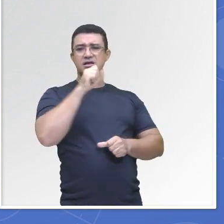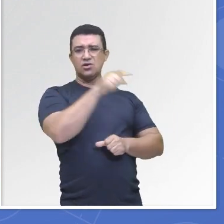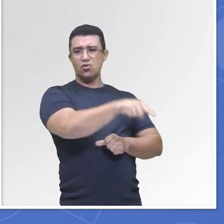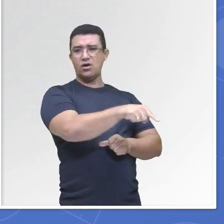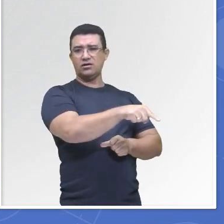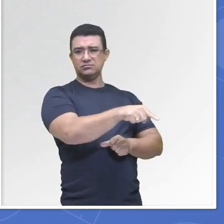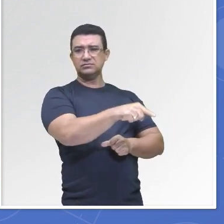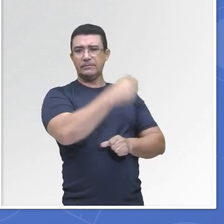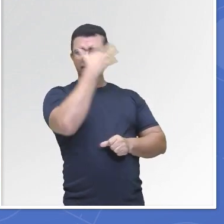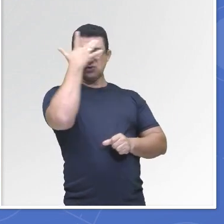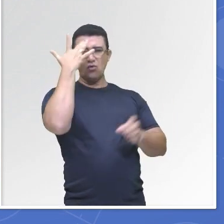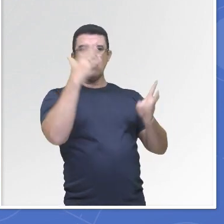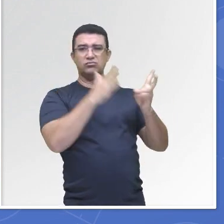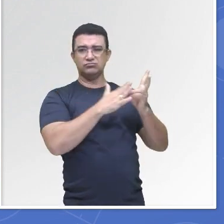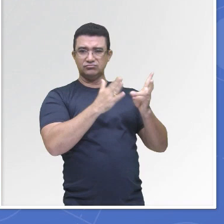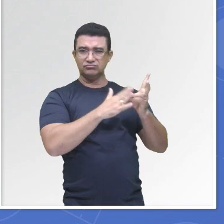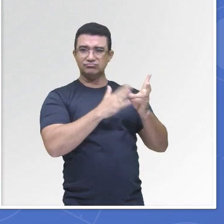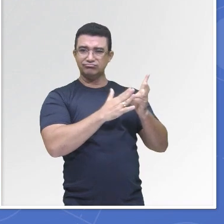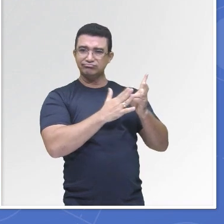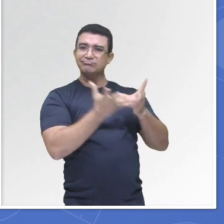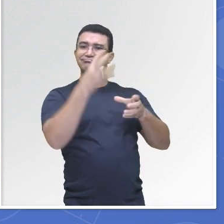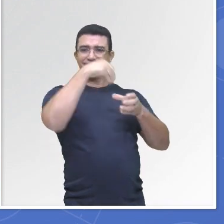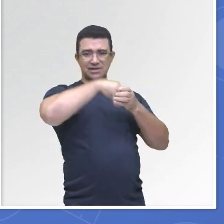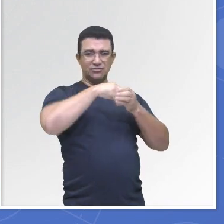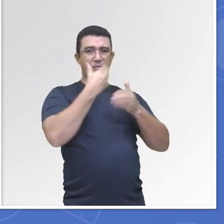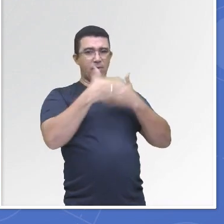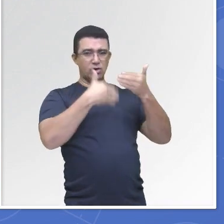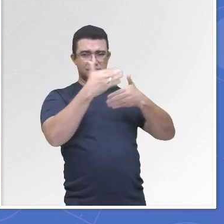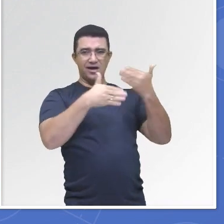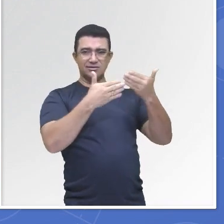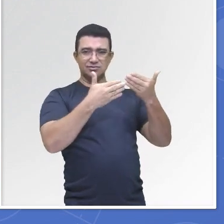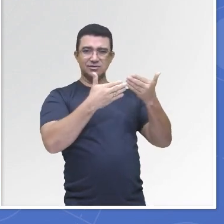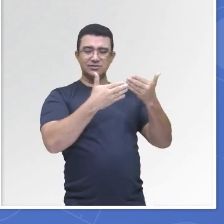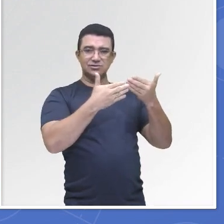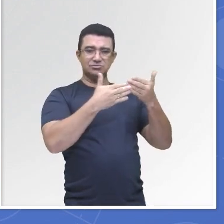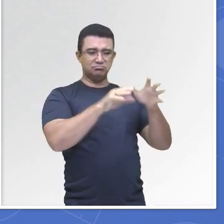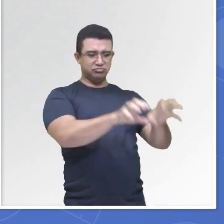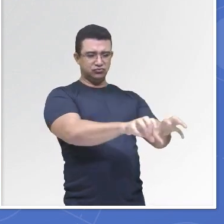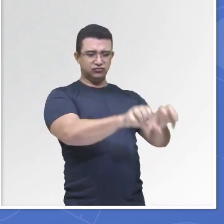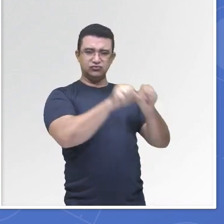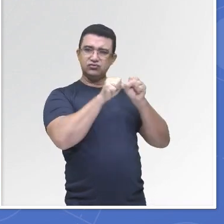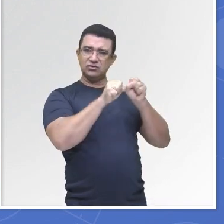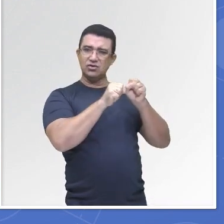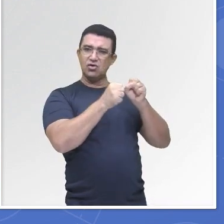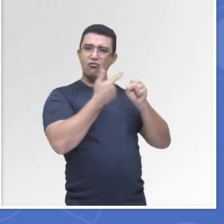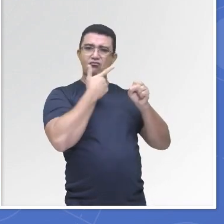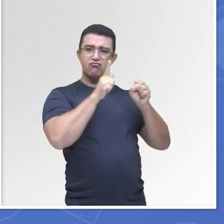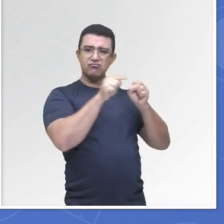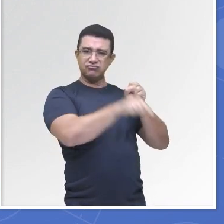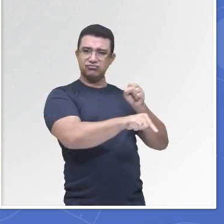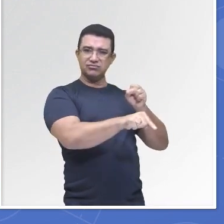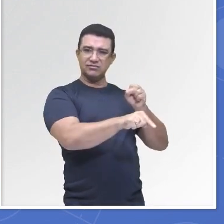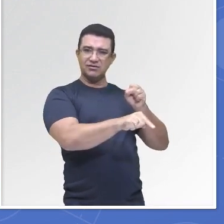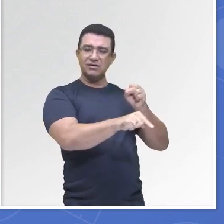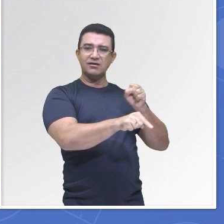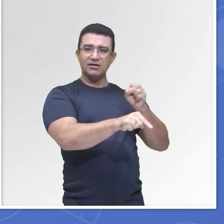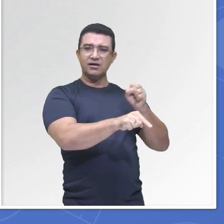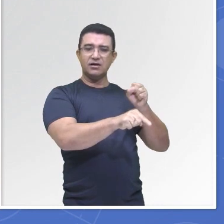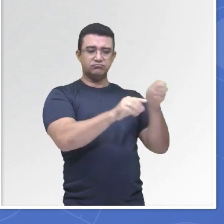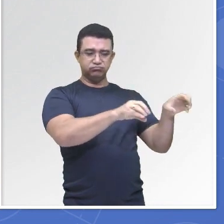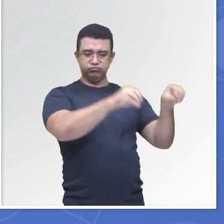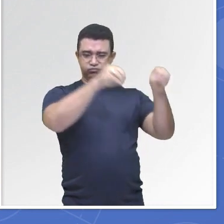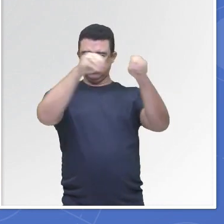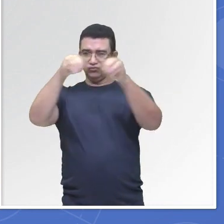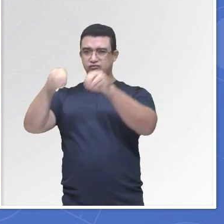né? Isso estava dentro do processo de colonização. Como foi dito para vocês durante a aula, eles tinham